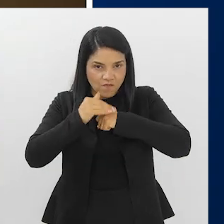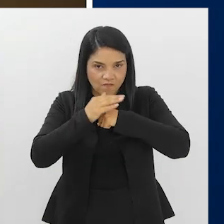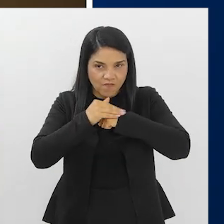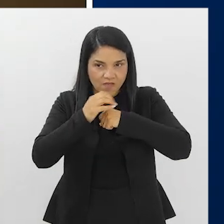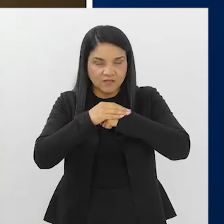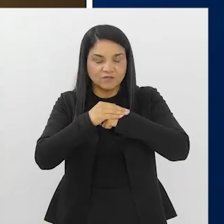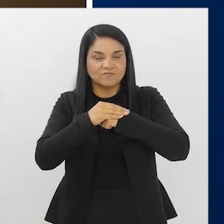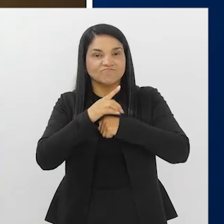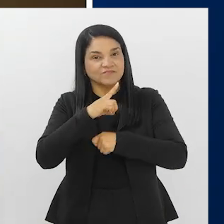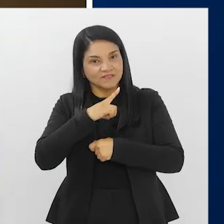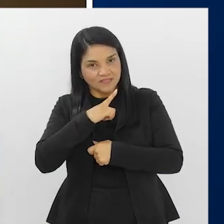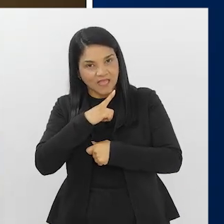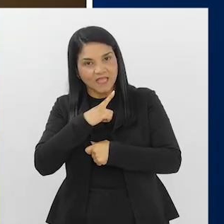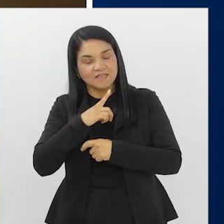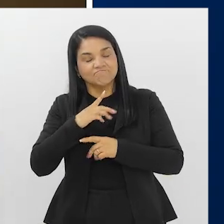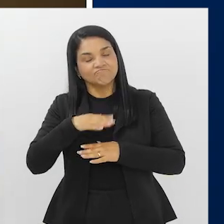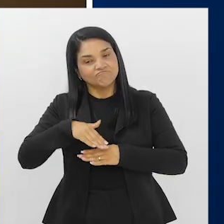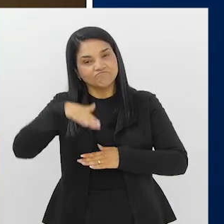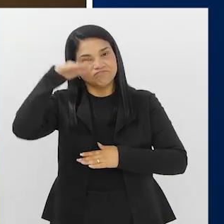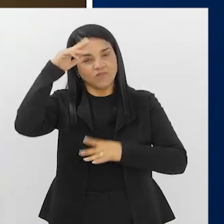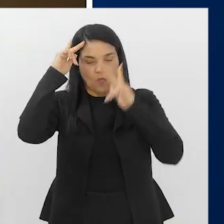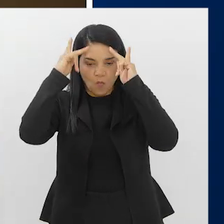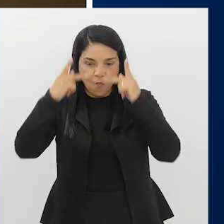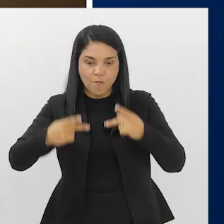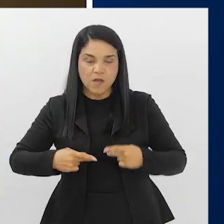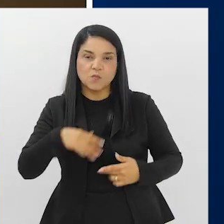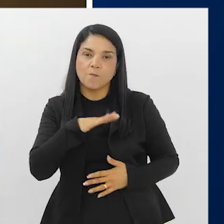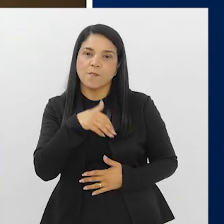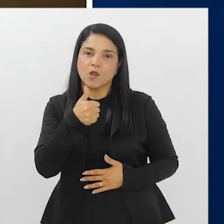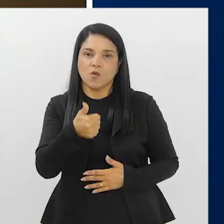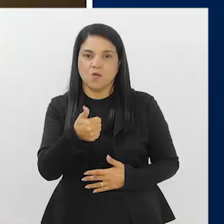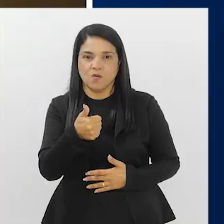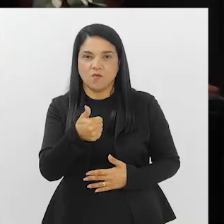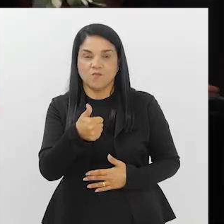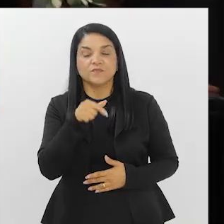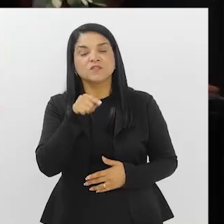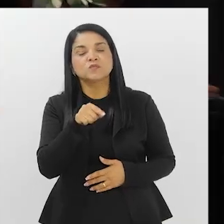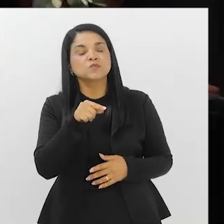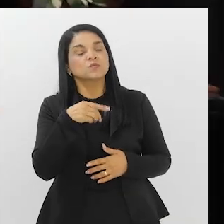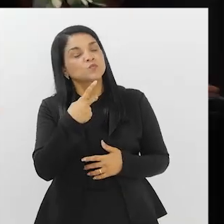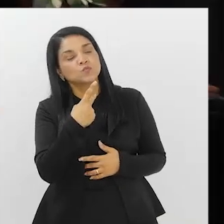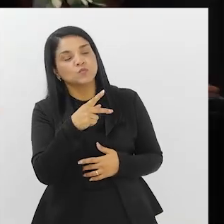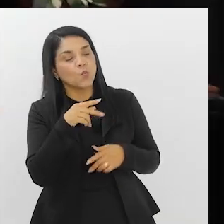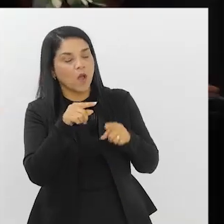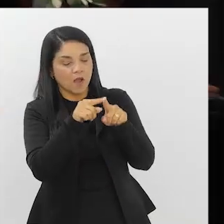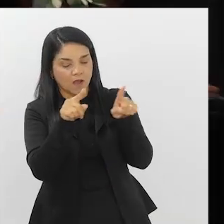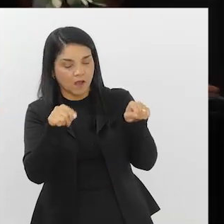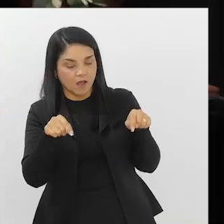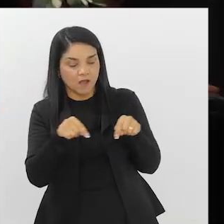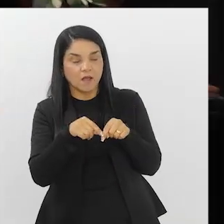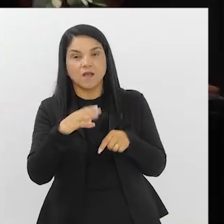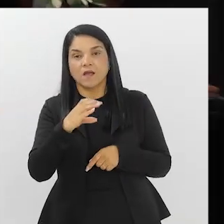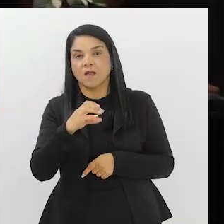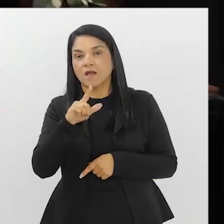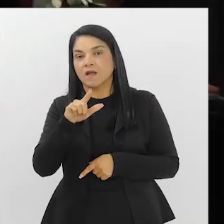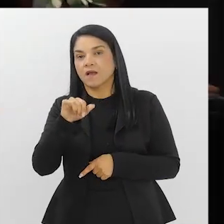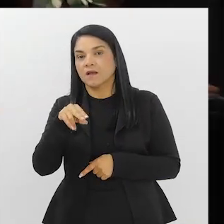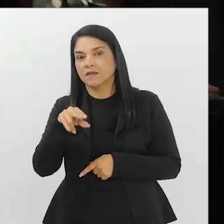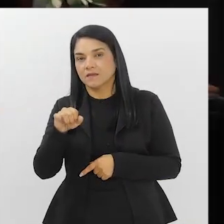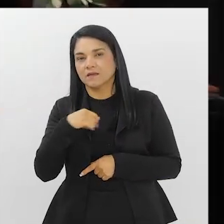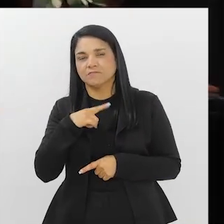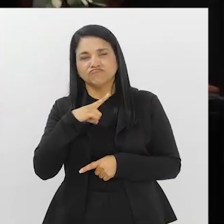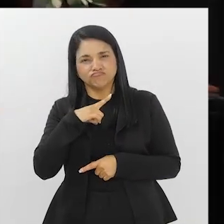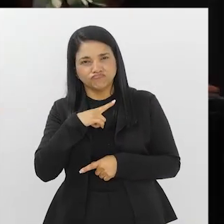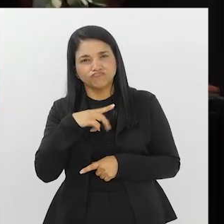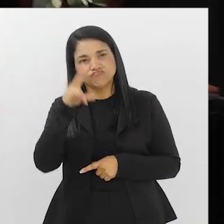elas têm, melhores seres humanos elas vão se tornar. Na sua clínica, a senhora tem já